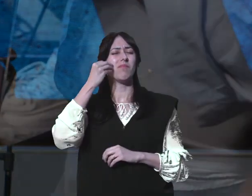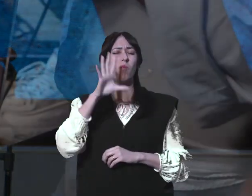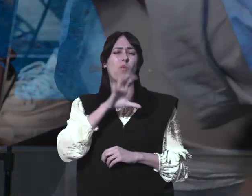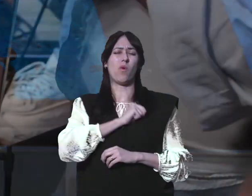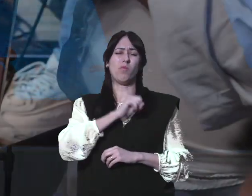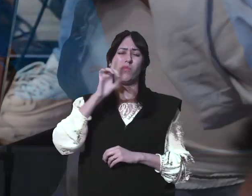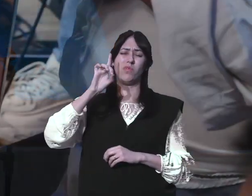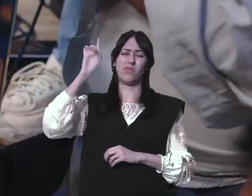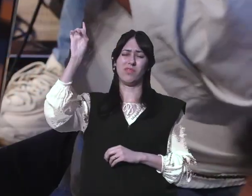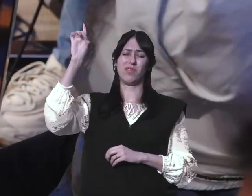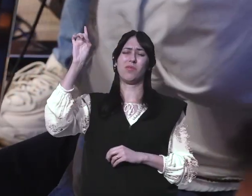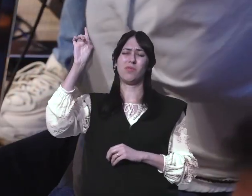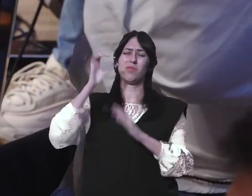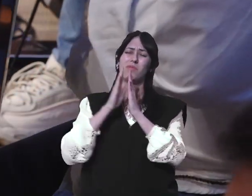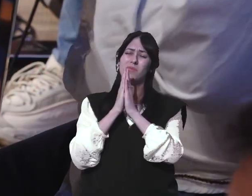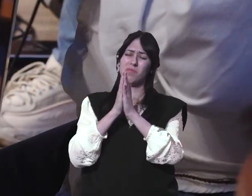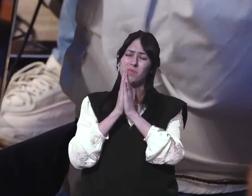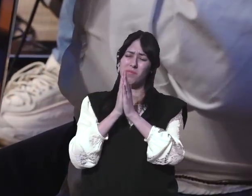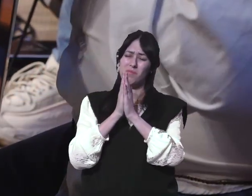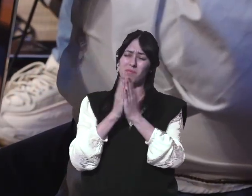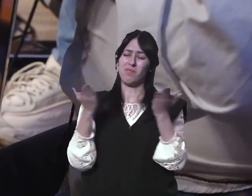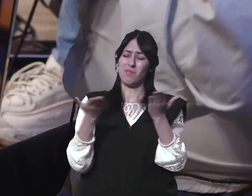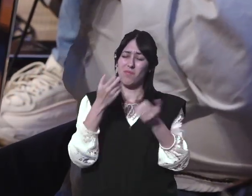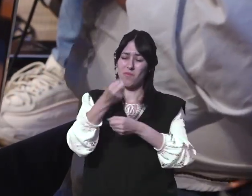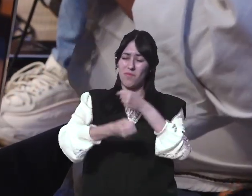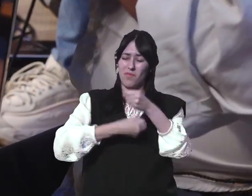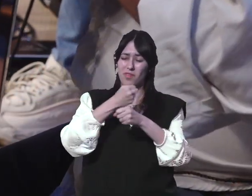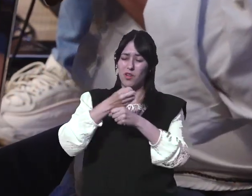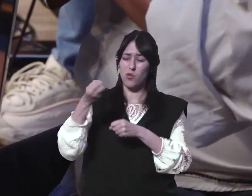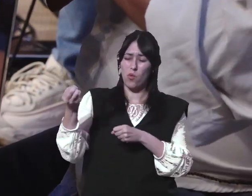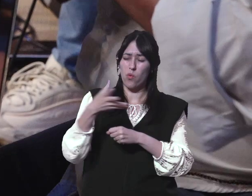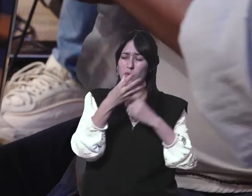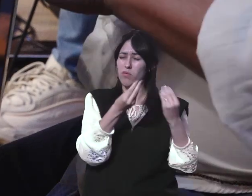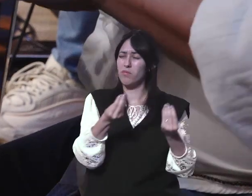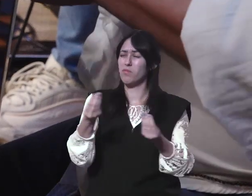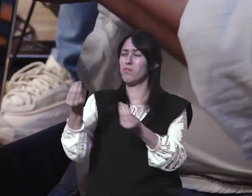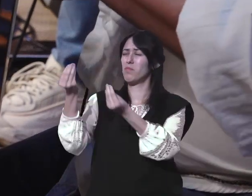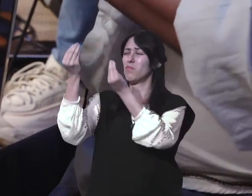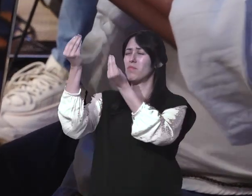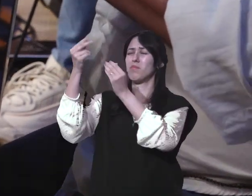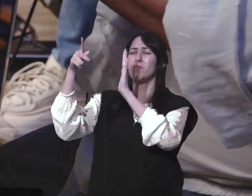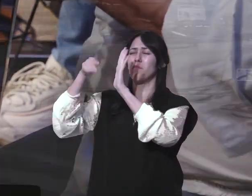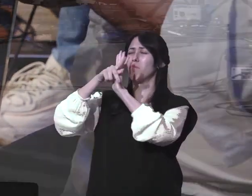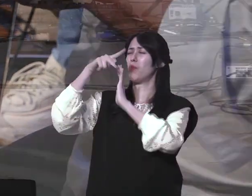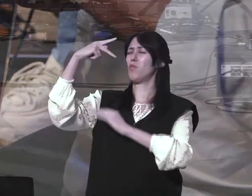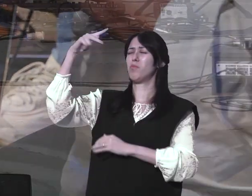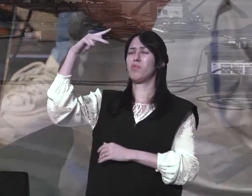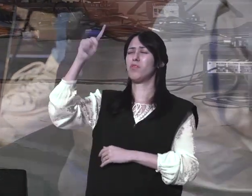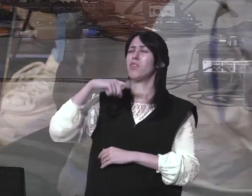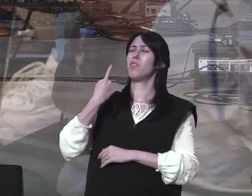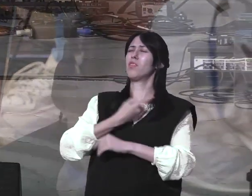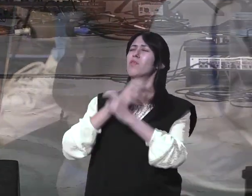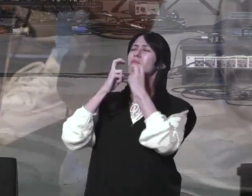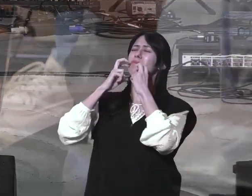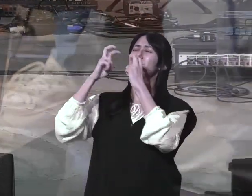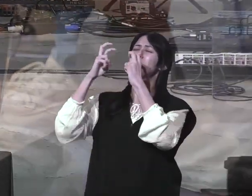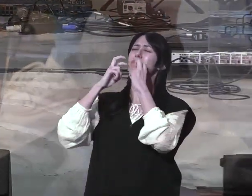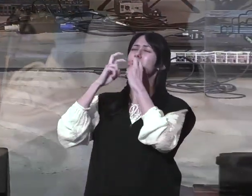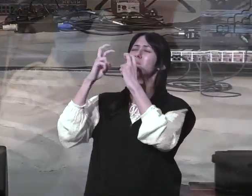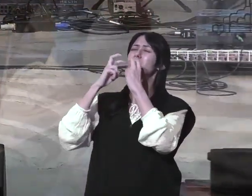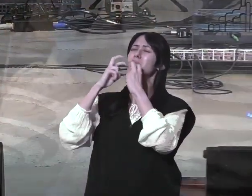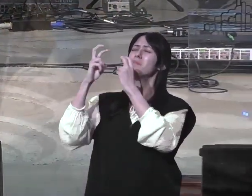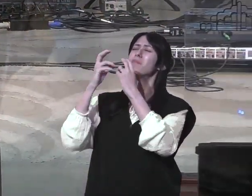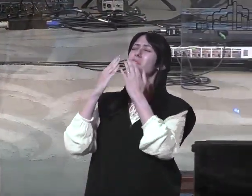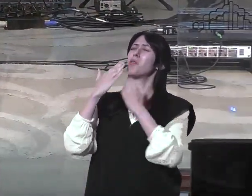vidas. Recebe, Deus, esse novo ano. Nós consagramos a Ti e suplicamos ao Senhor